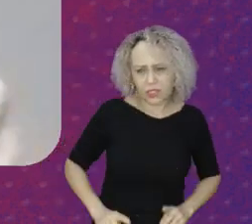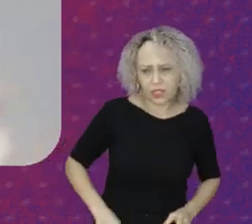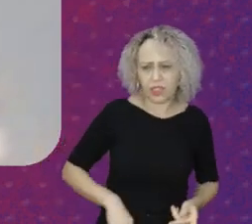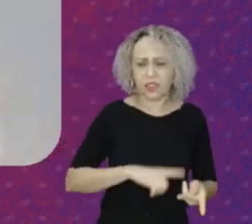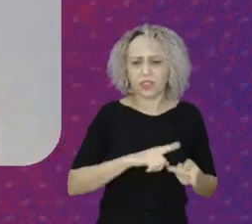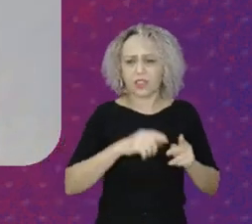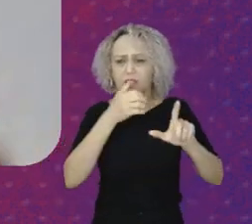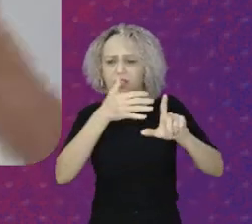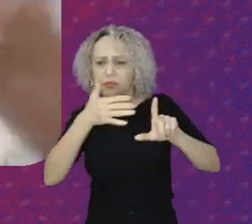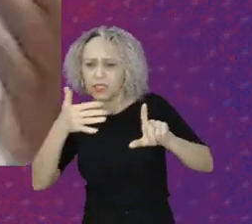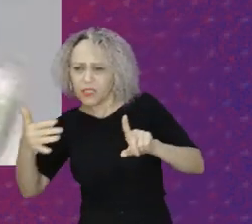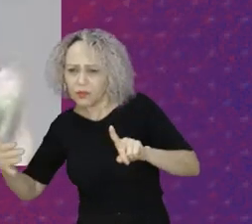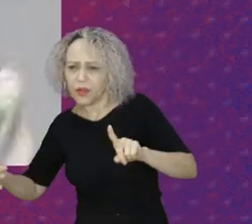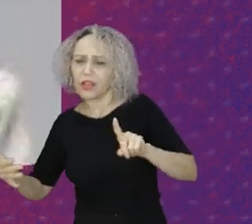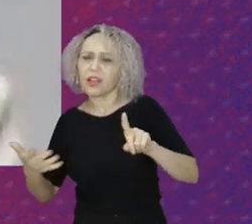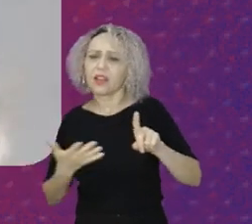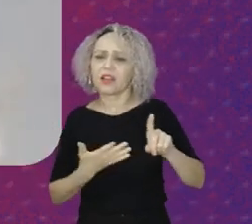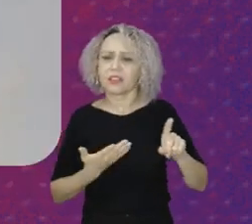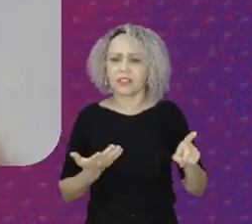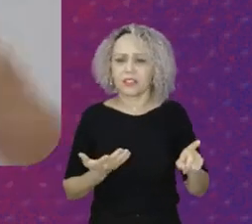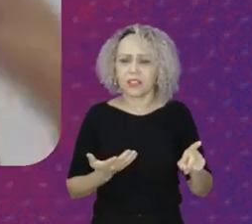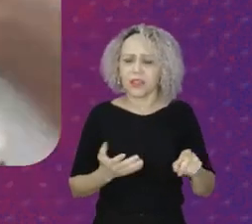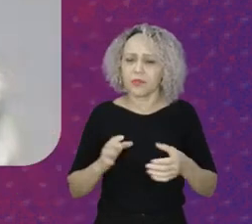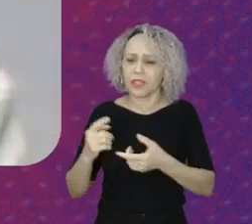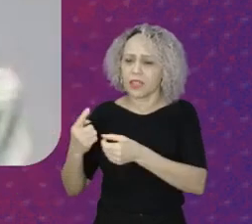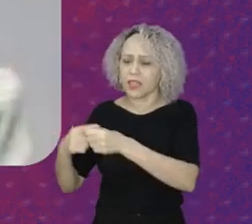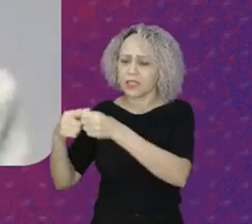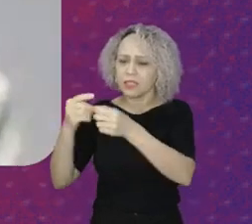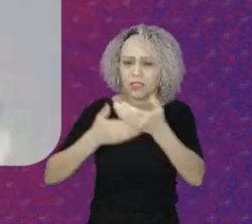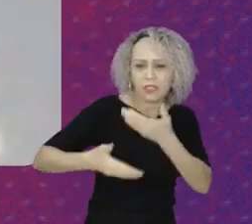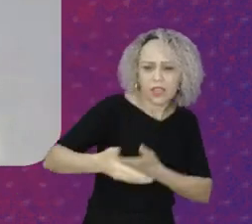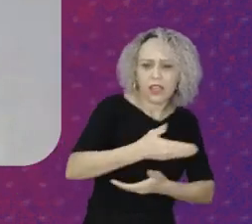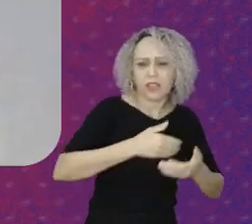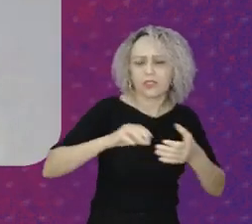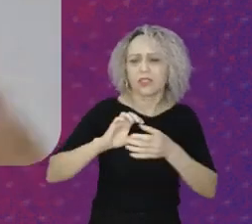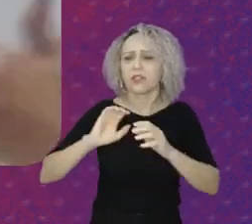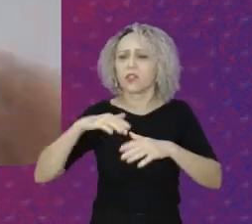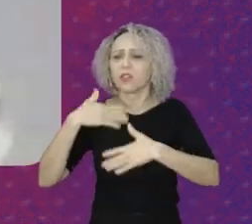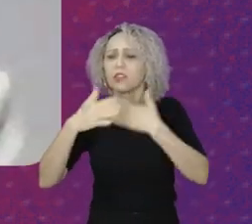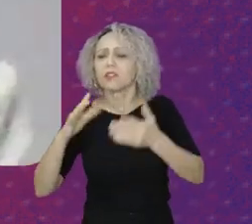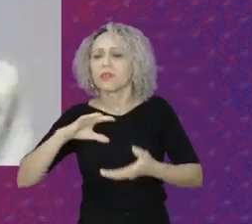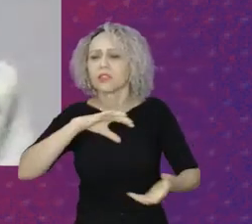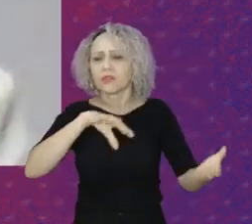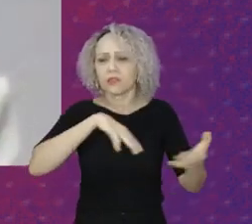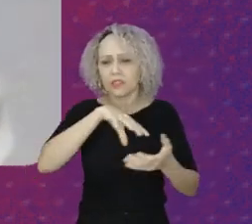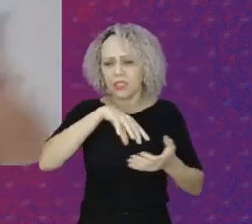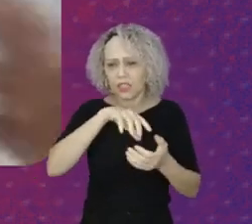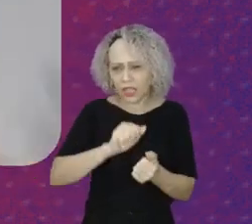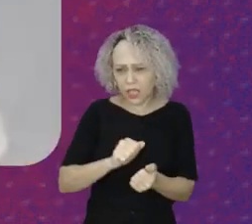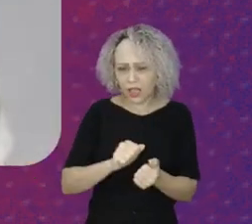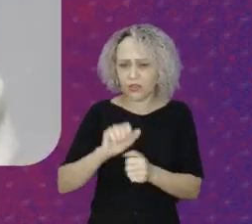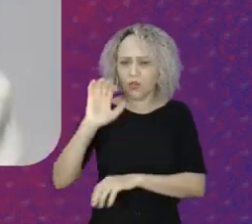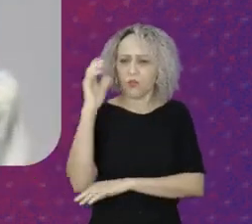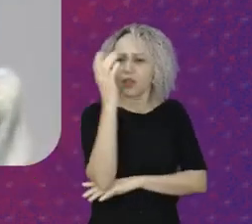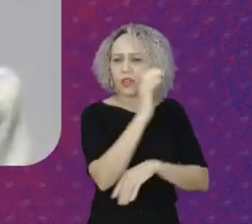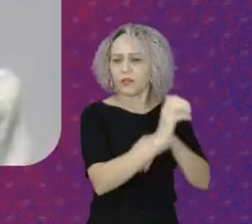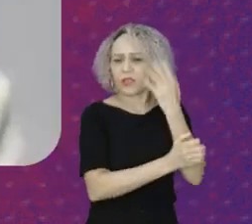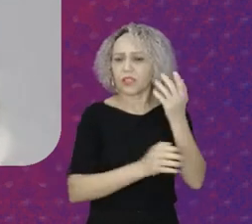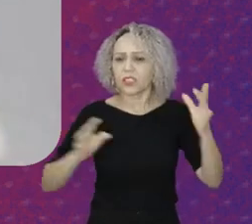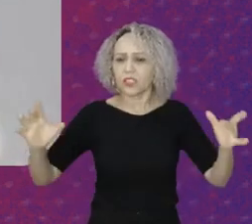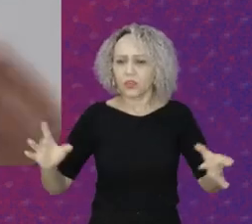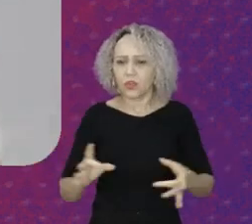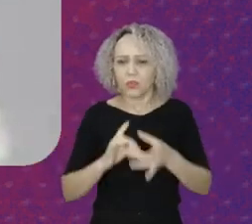pauta LGBTQIA+, a integração das cidades, o desenvolvimento sustentável. A gente trouxe meio ambiente combinado